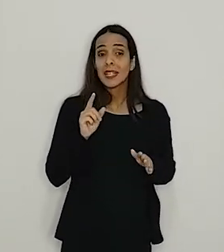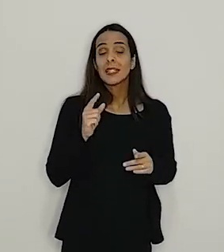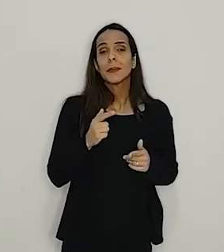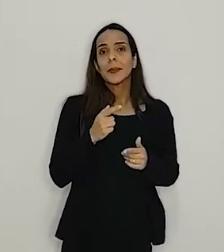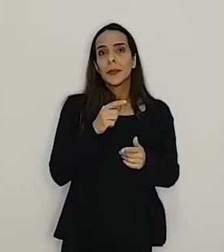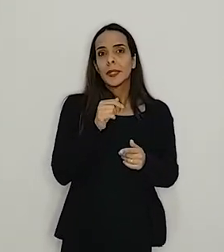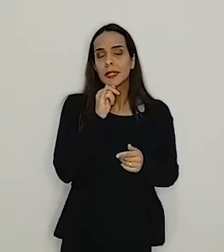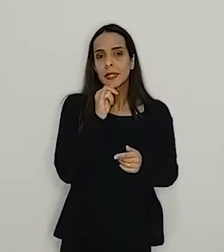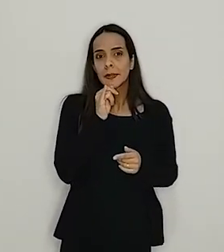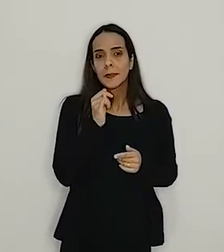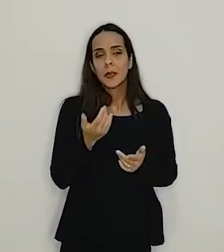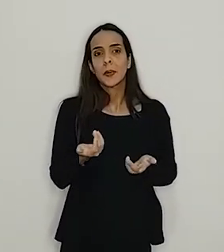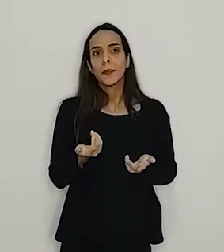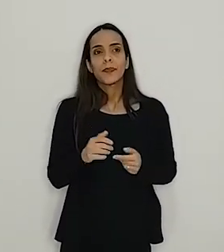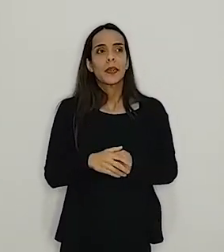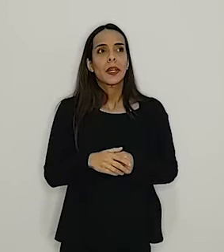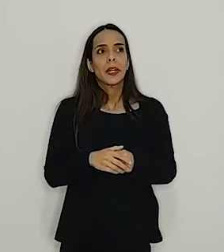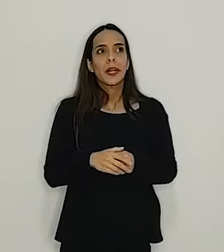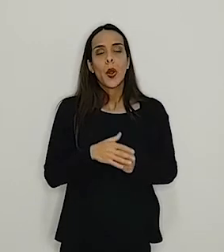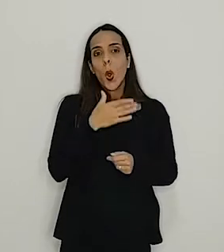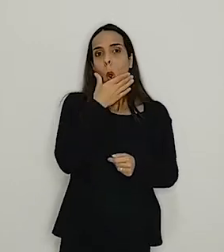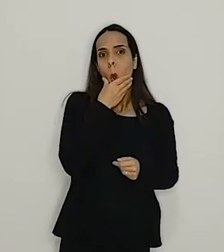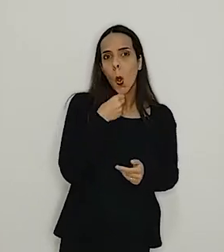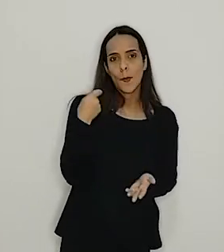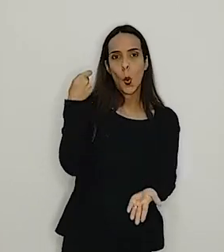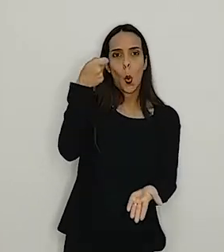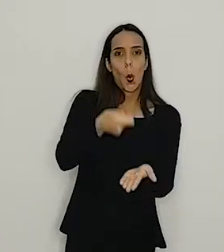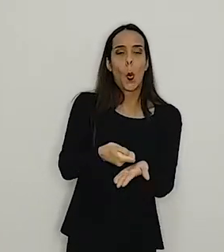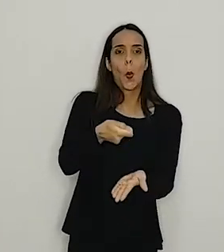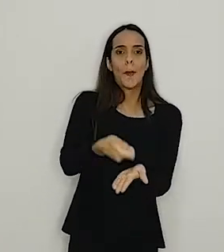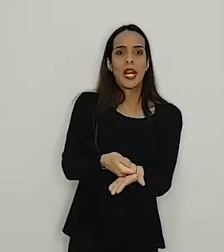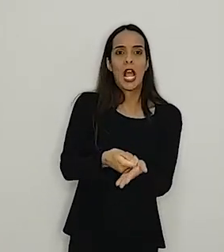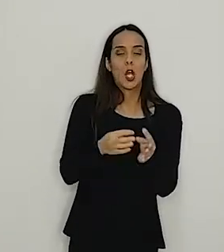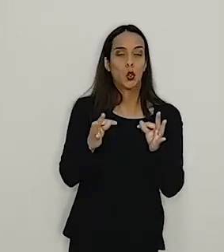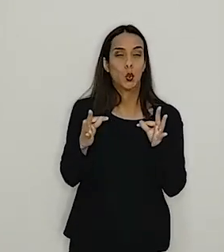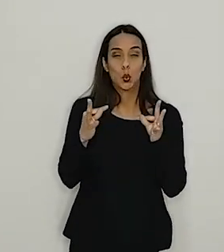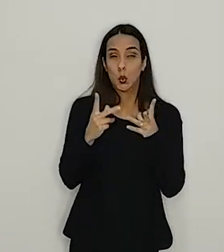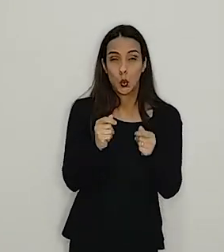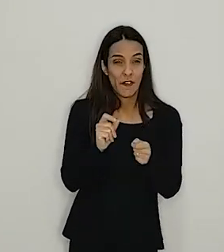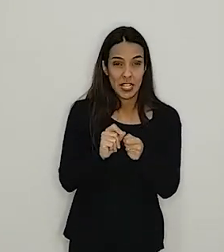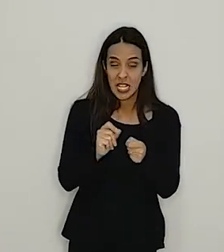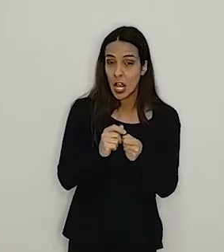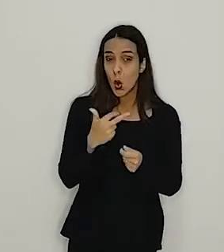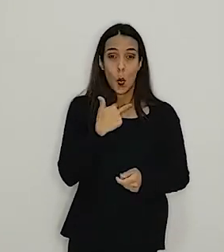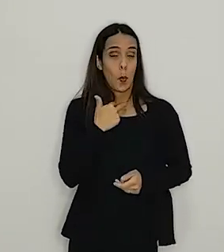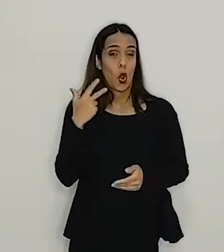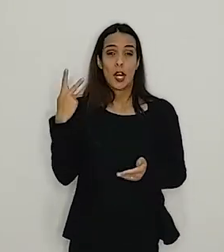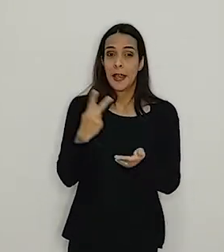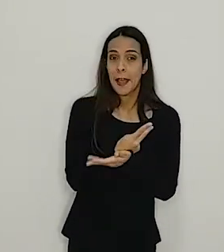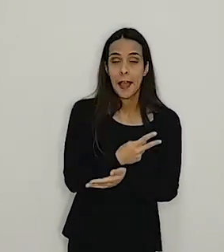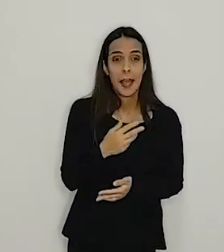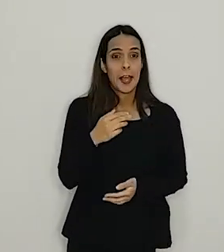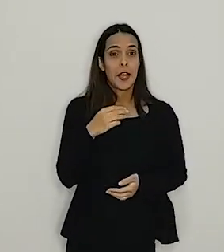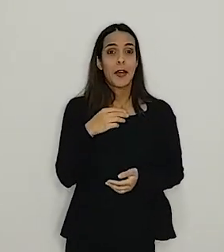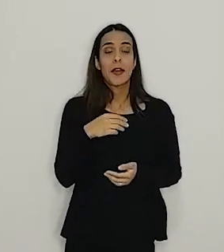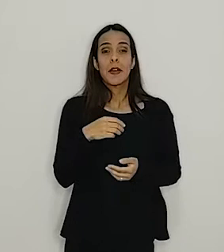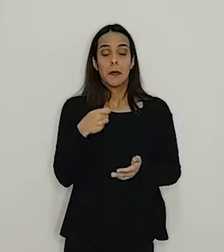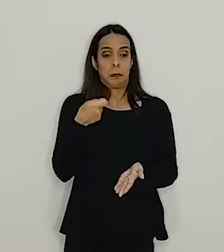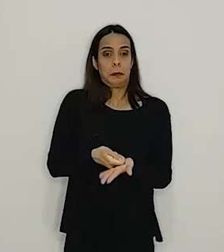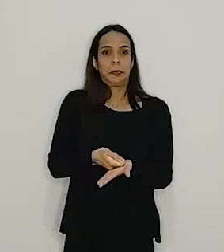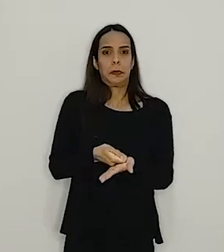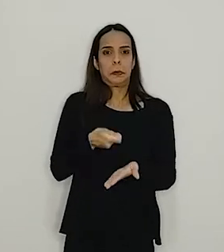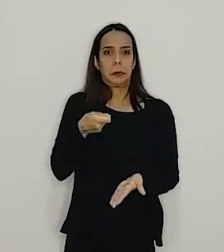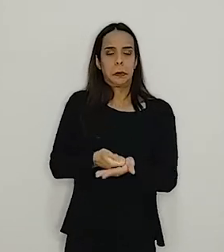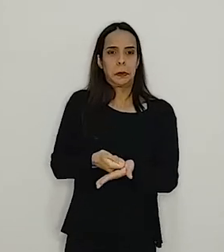é você achar que como homem você consegue e tem a obrigação de fazer tudo sem errar, sem falhar, de uma